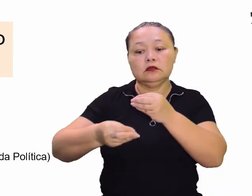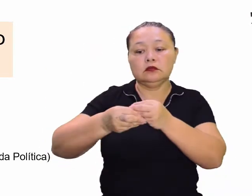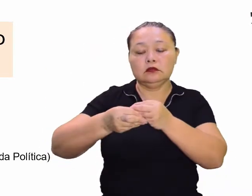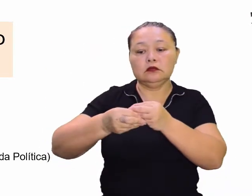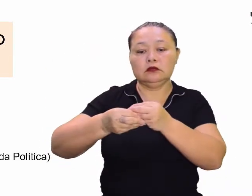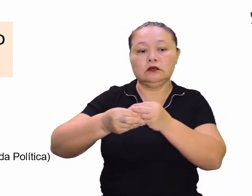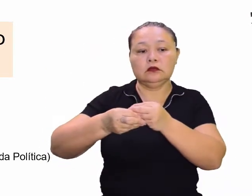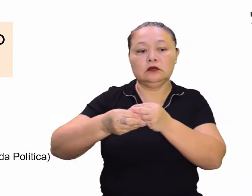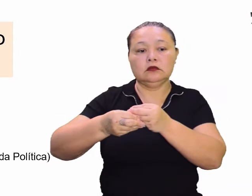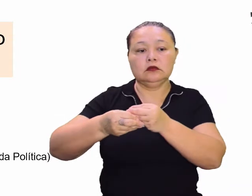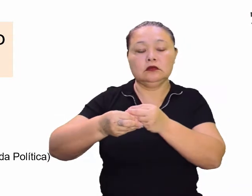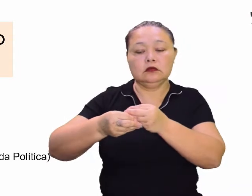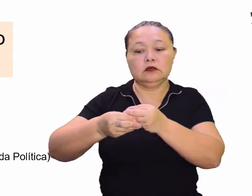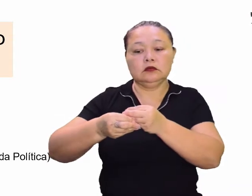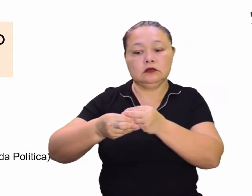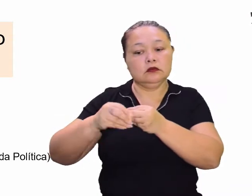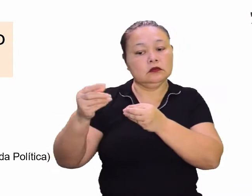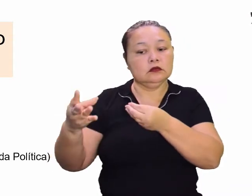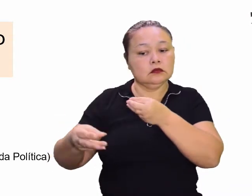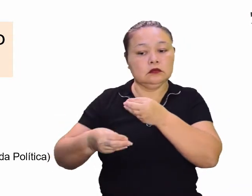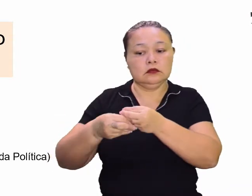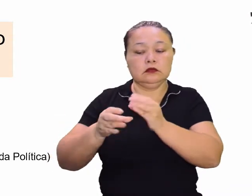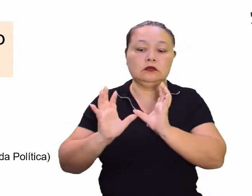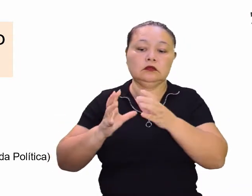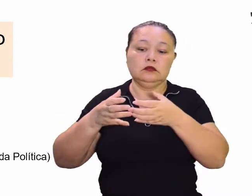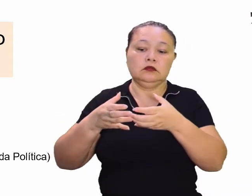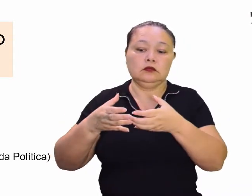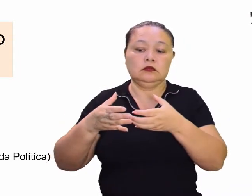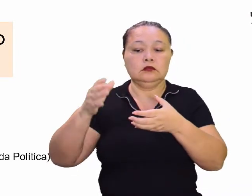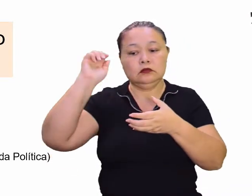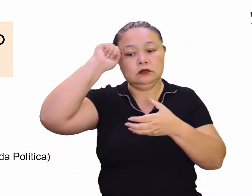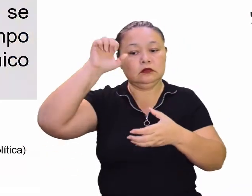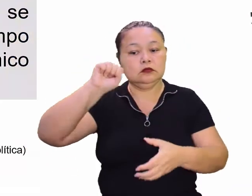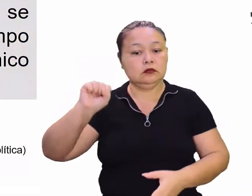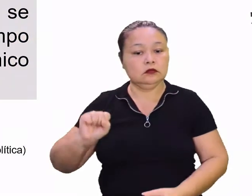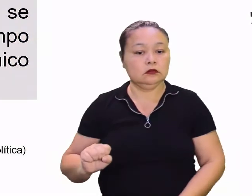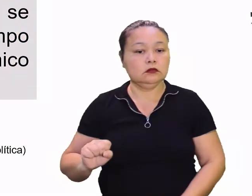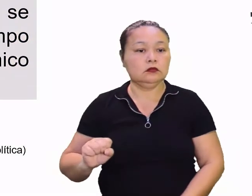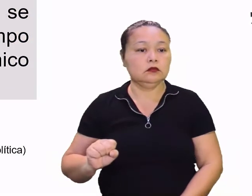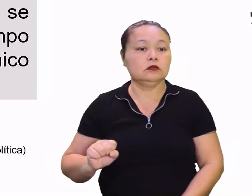entrar, só era BRIC, não fazia parte aí África do Sul.